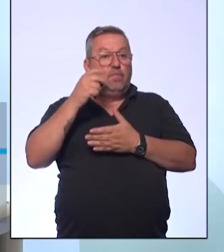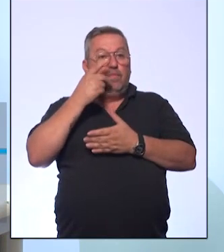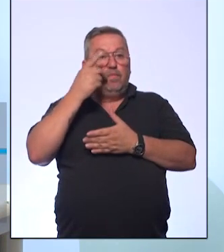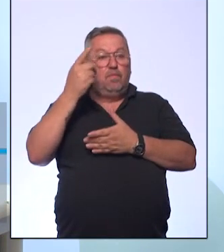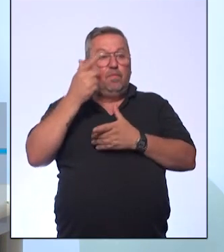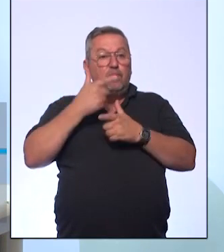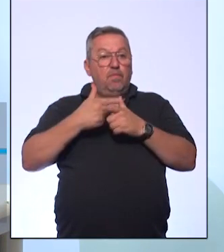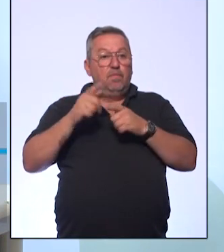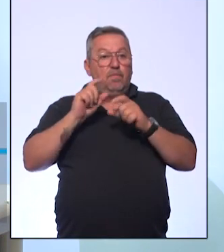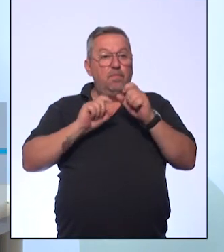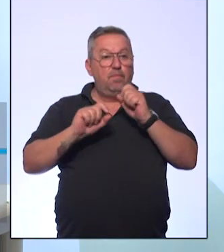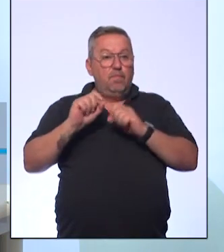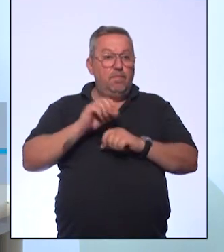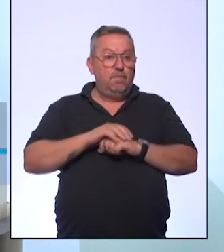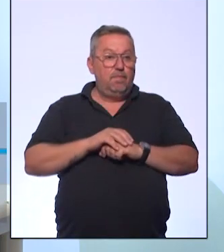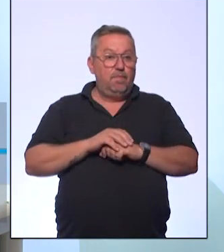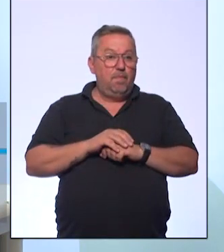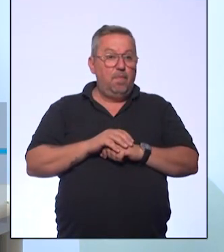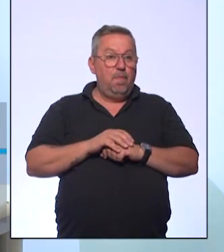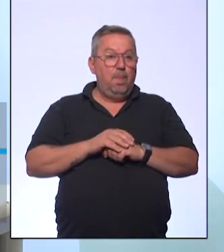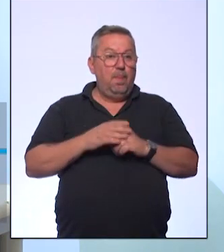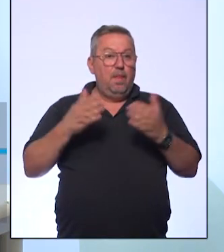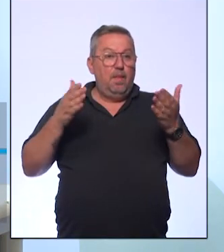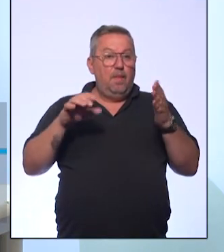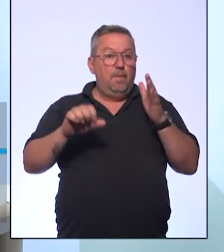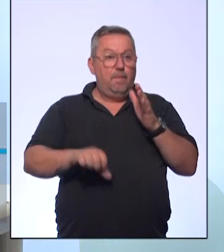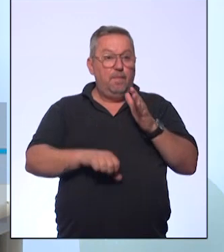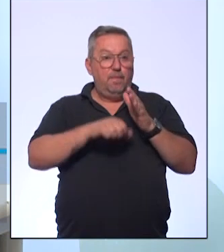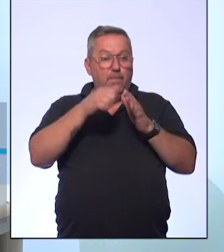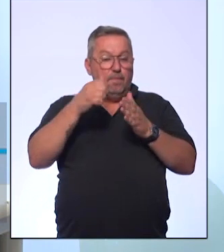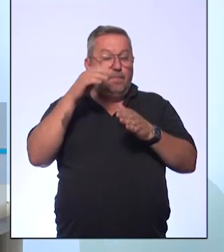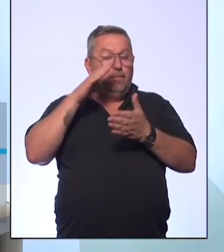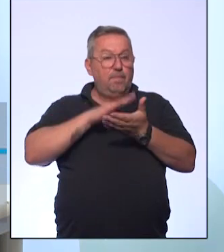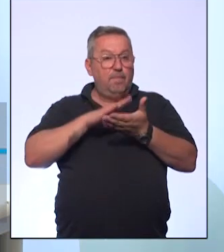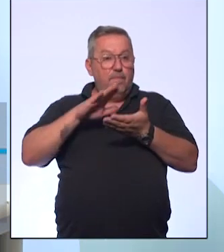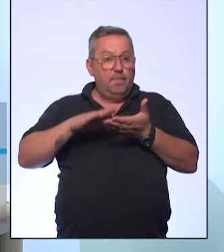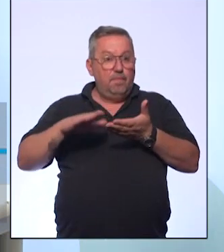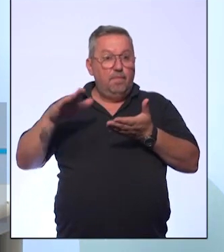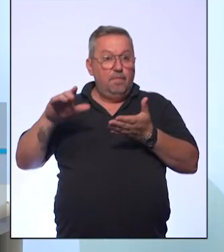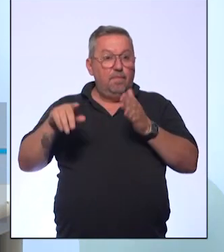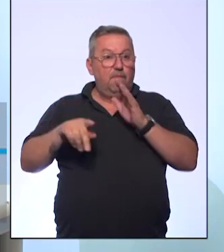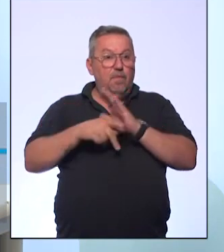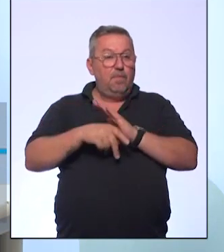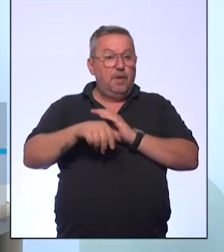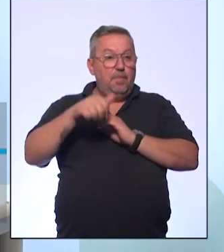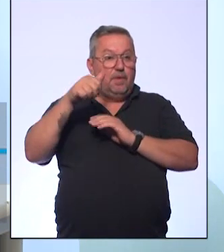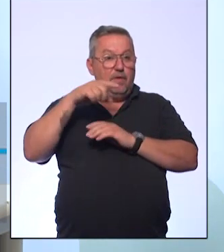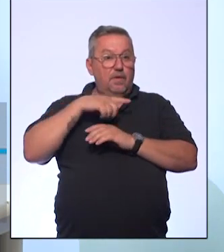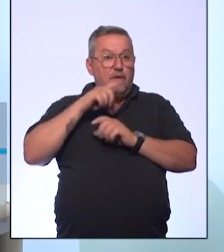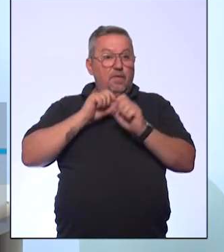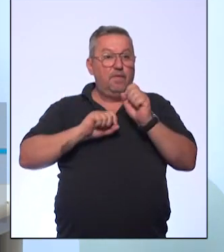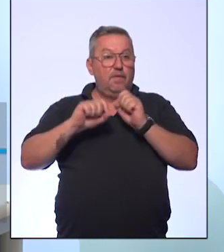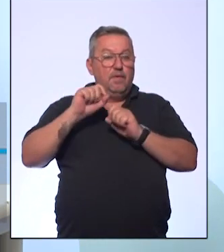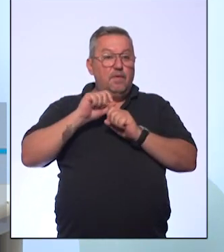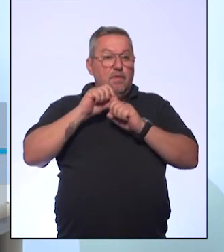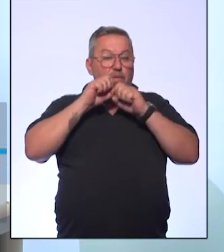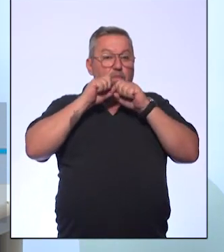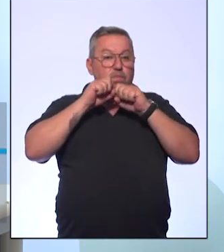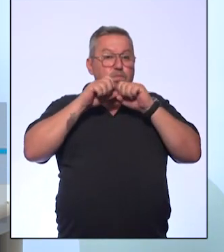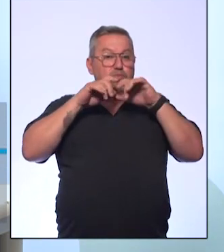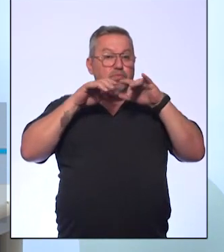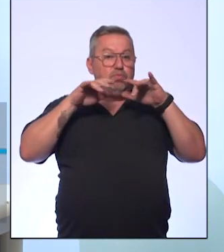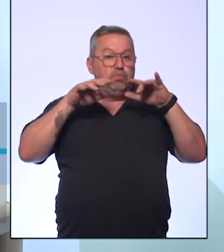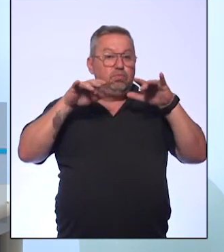essa questão da pandemia. Então, a nossa primeira atividade, a nossa primeira parte tem a ver com a